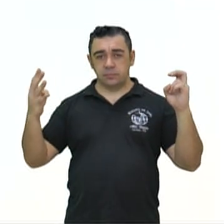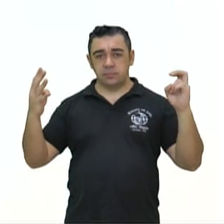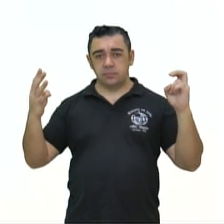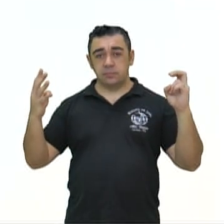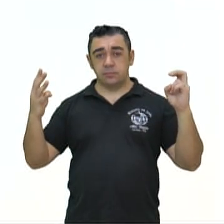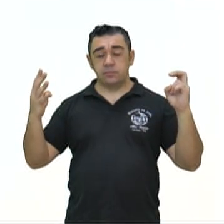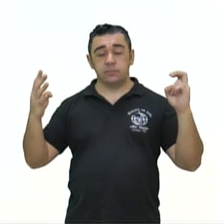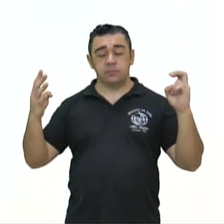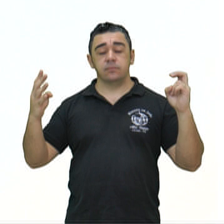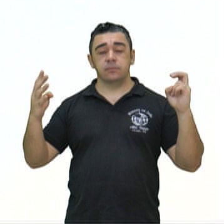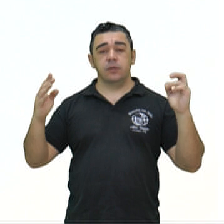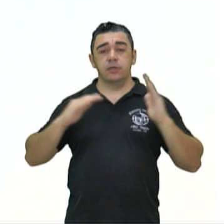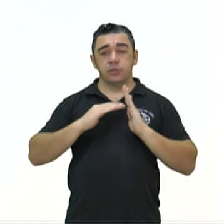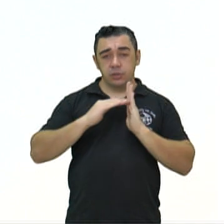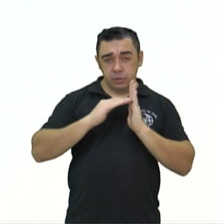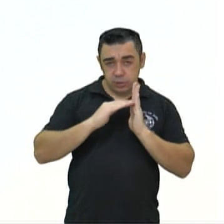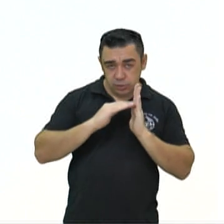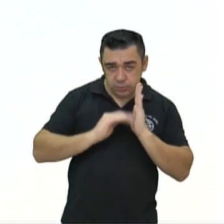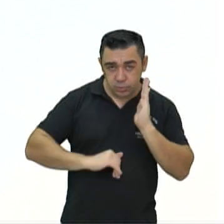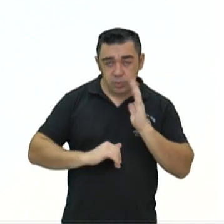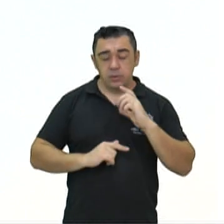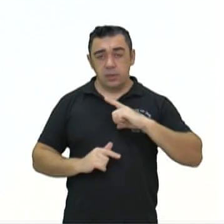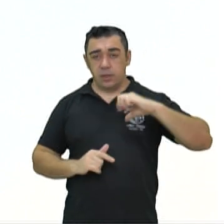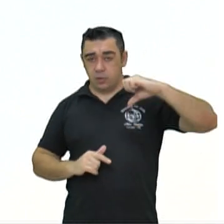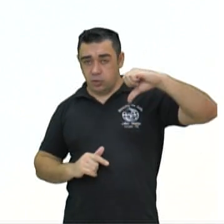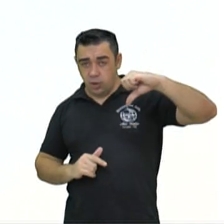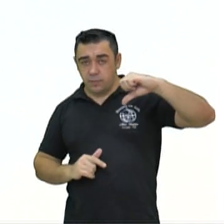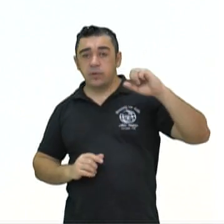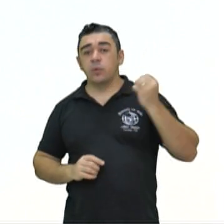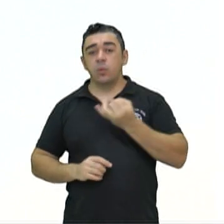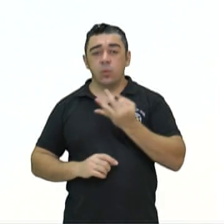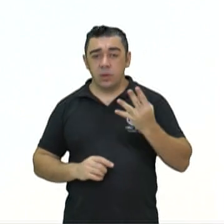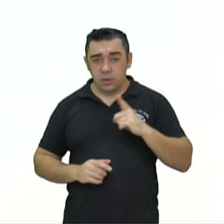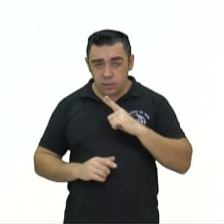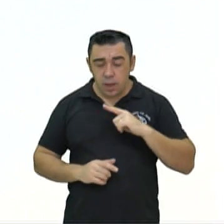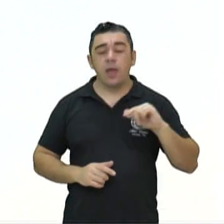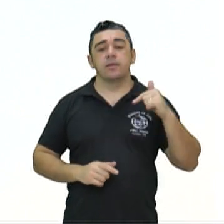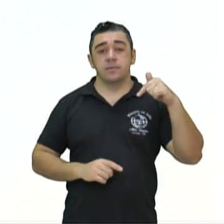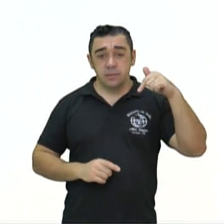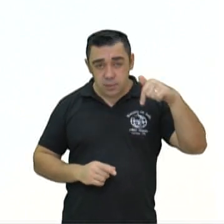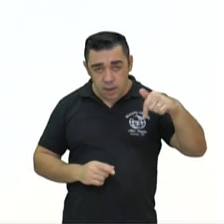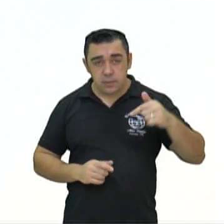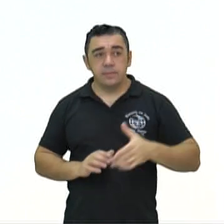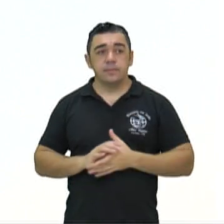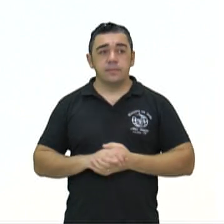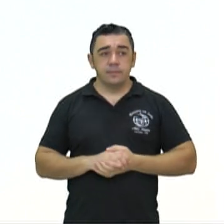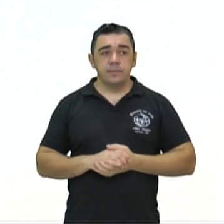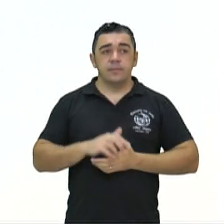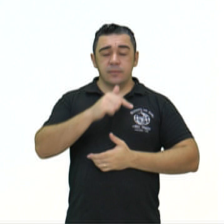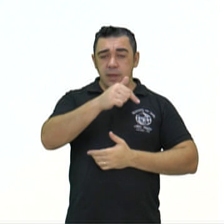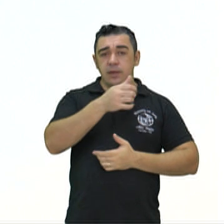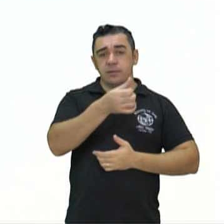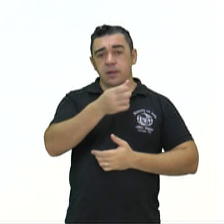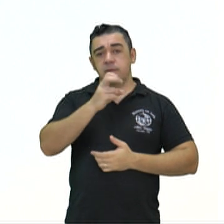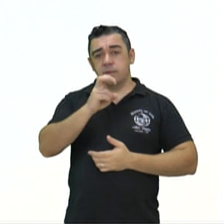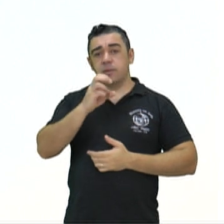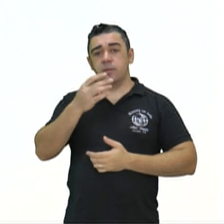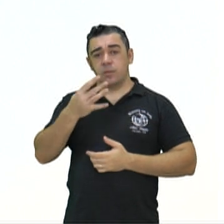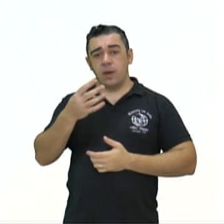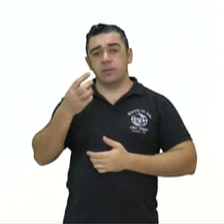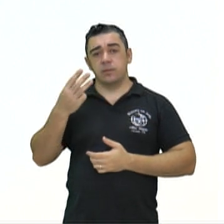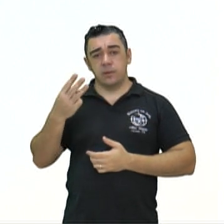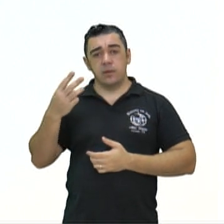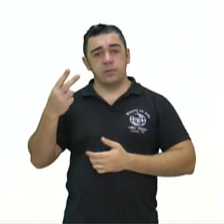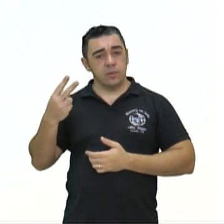aqui. Se a conquista tem 9 letras, vai me restar 7. O que vai me resultar?